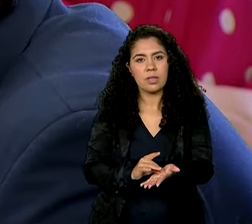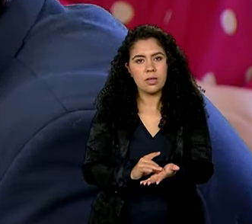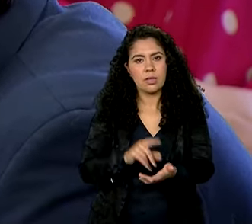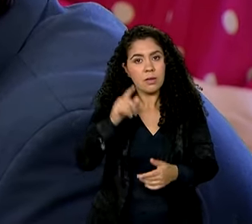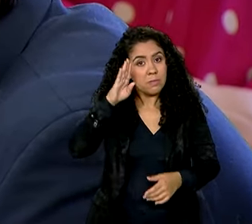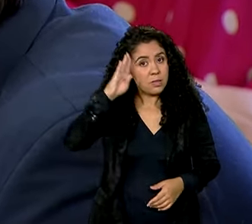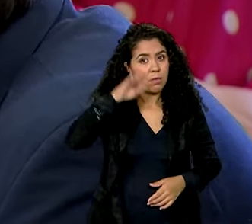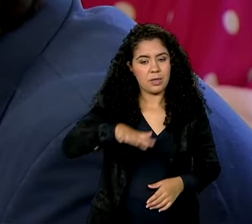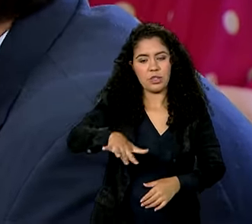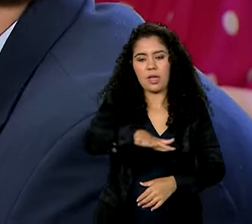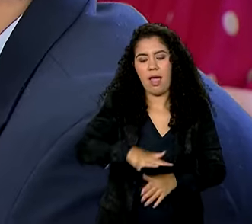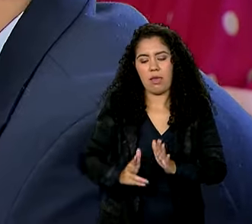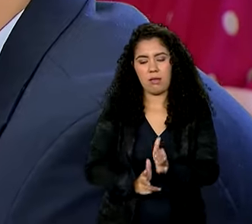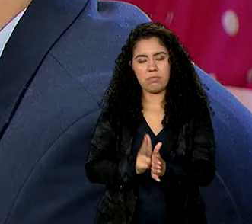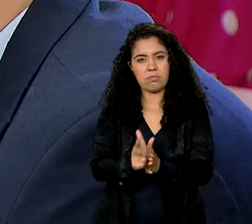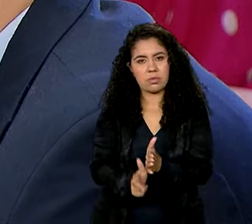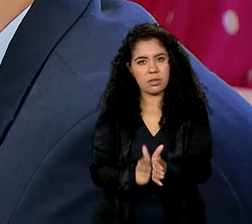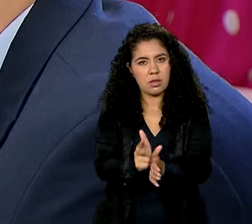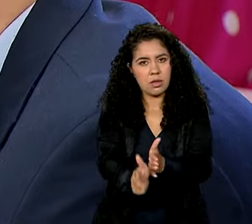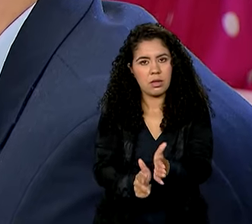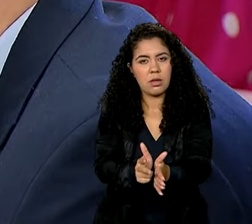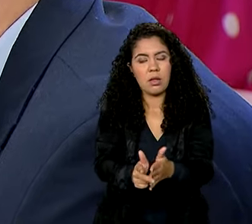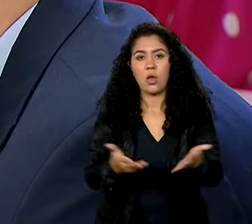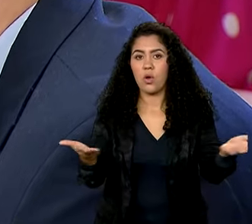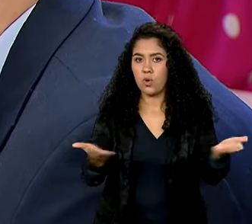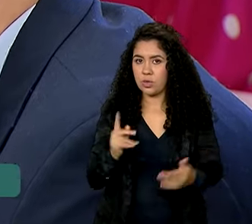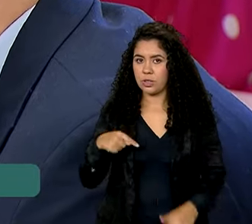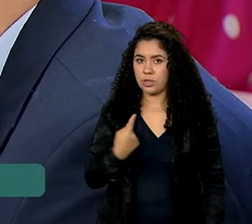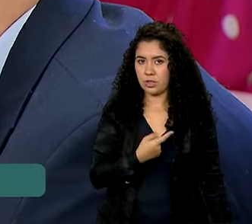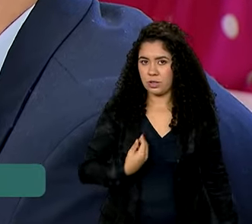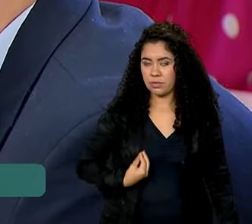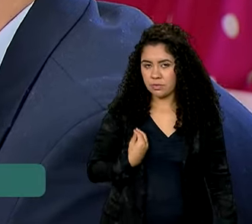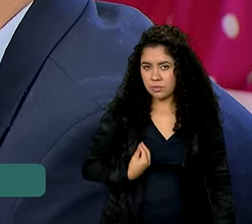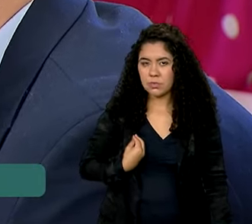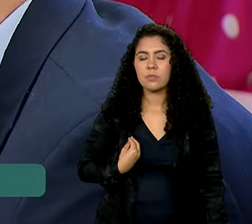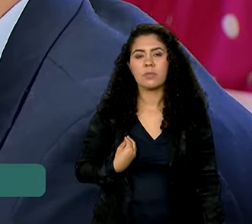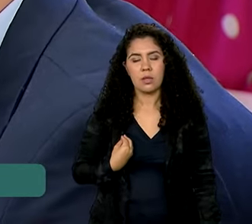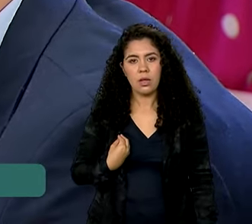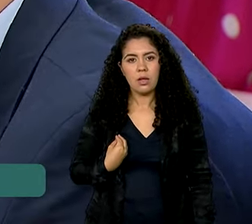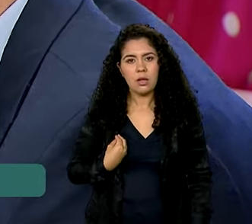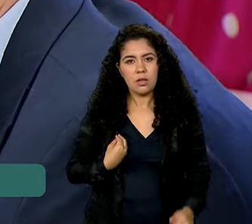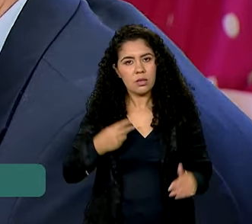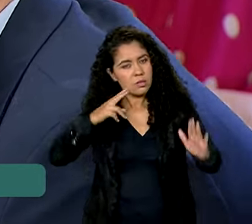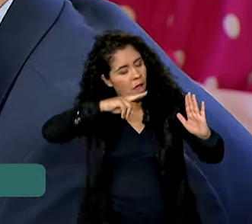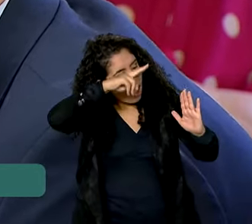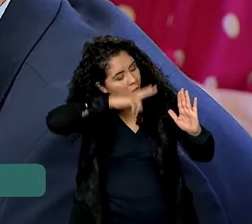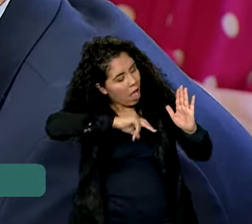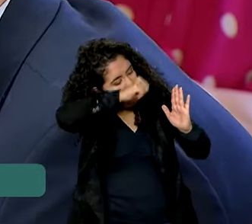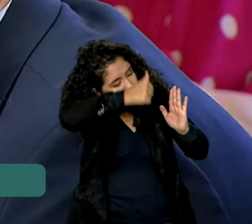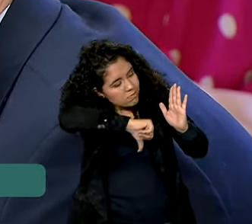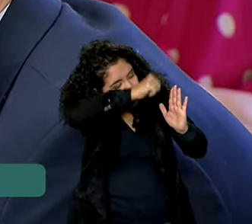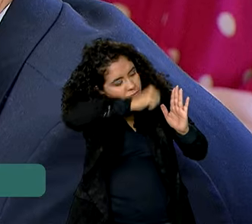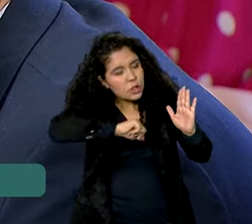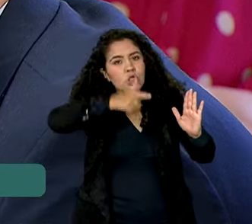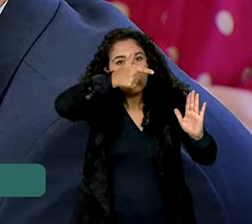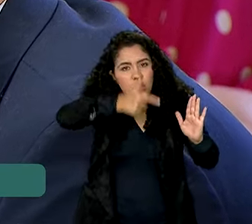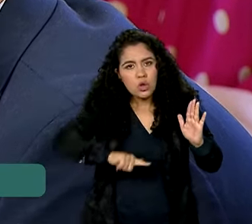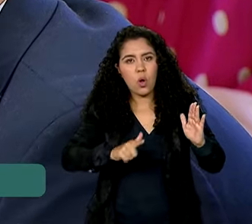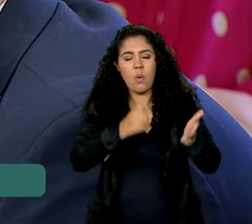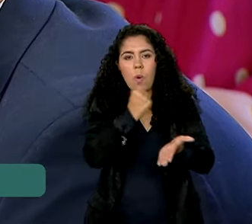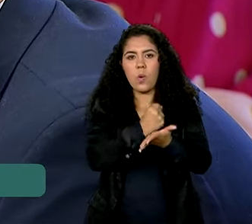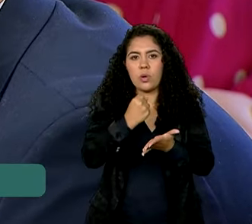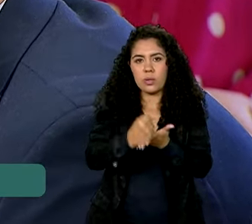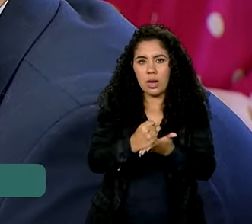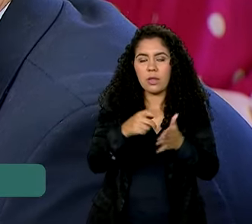setor de ferrovias. Nós estamos hoje revisando o contrato da concessão